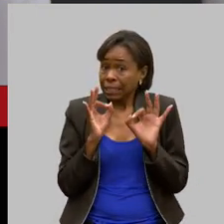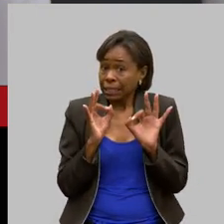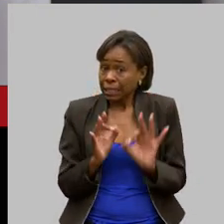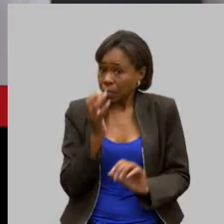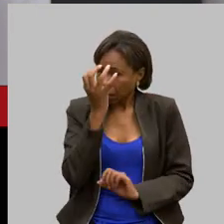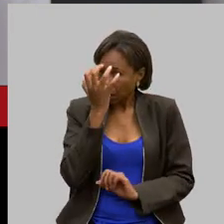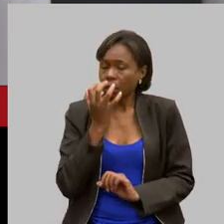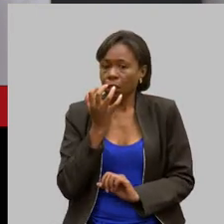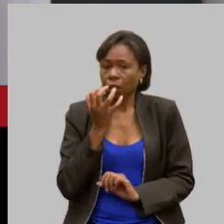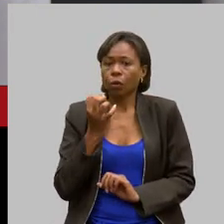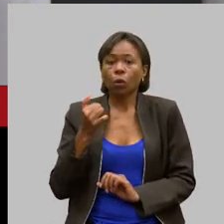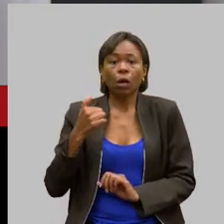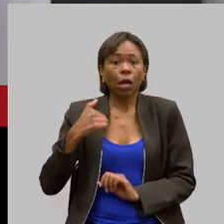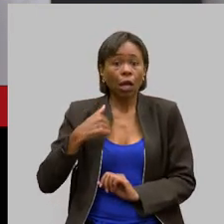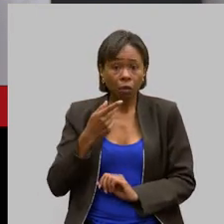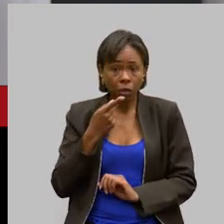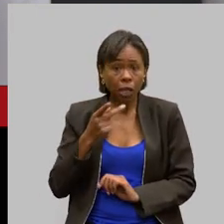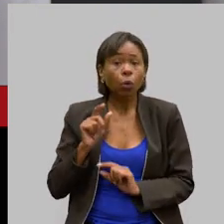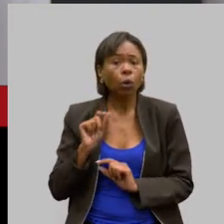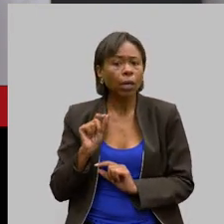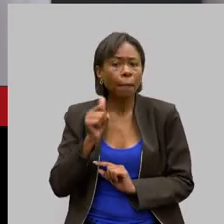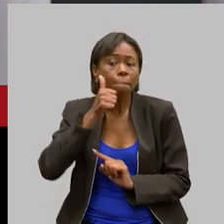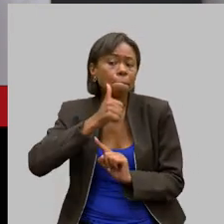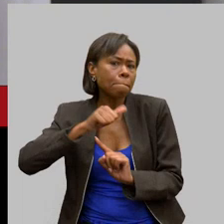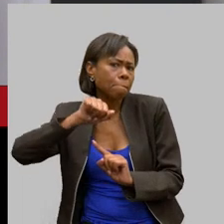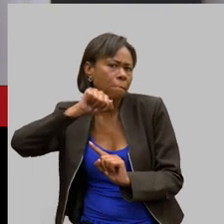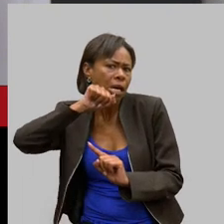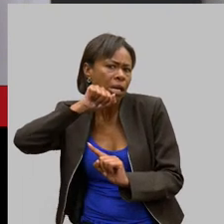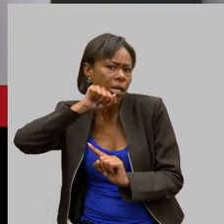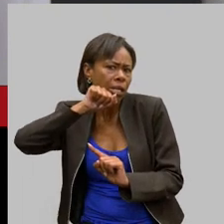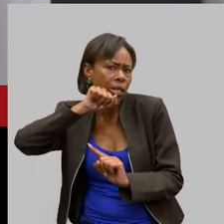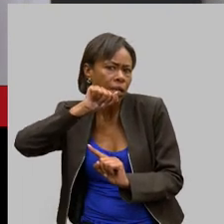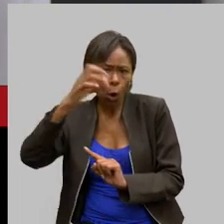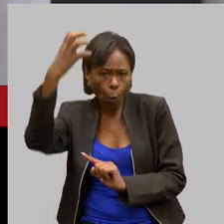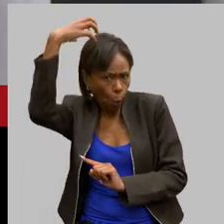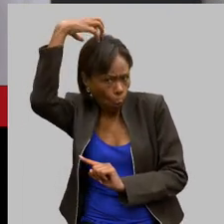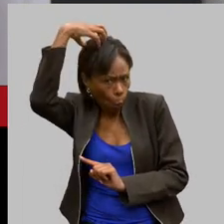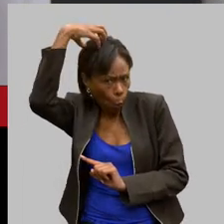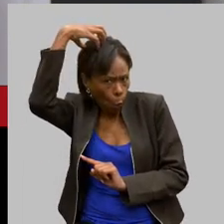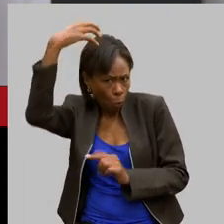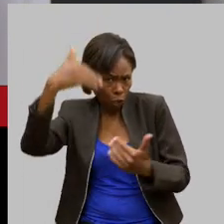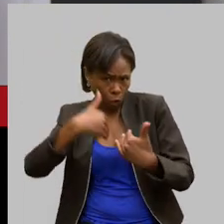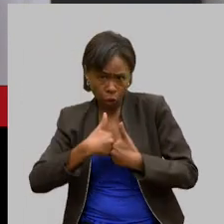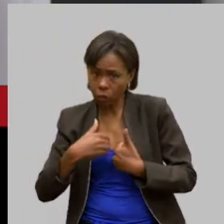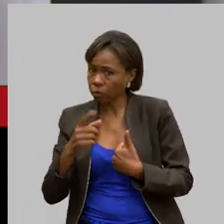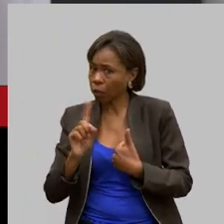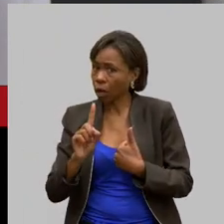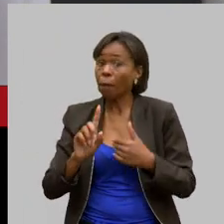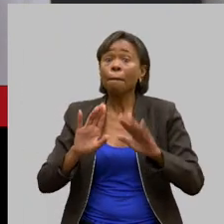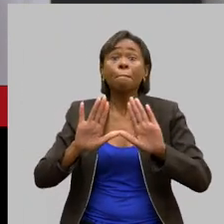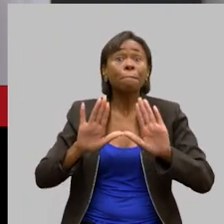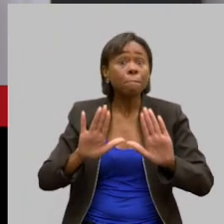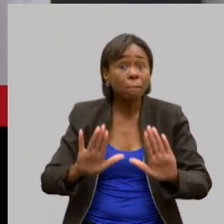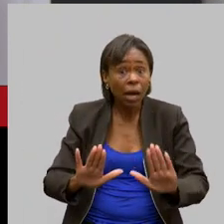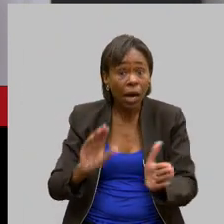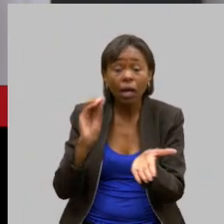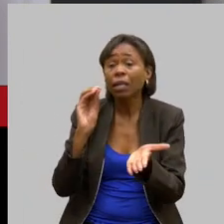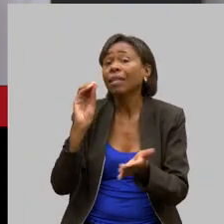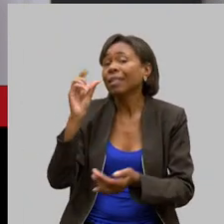acabei de afirmar que a mãezinha não tem culpa mas sim tem culpa por